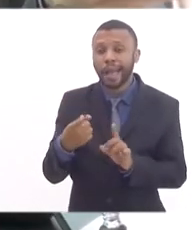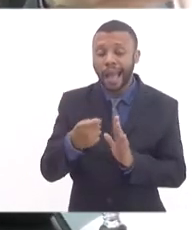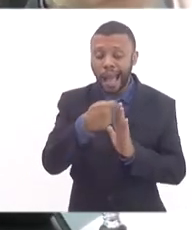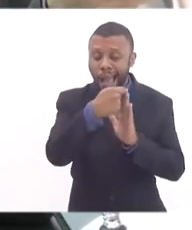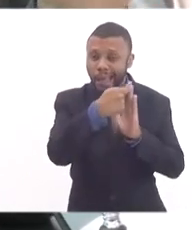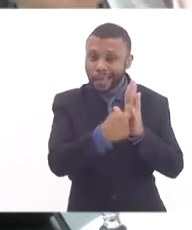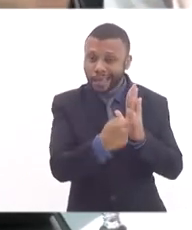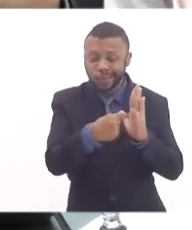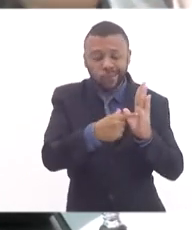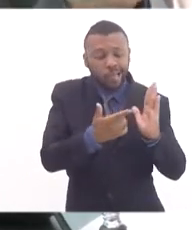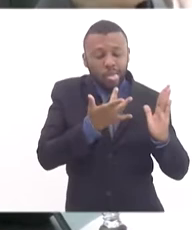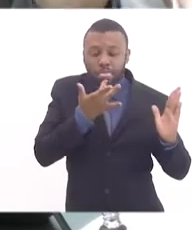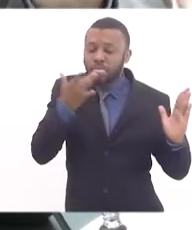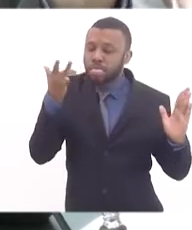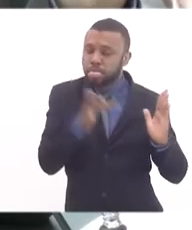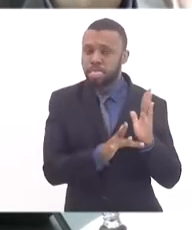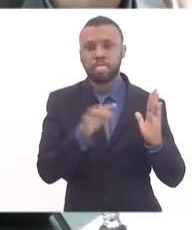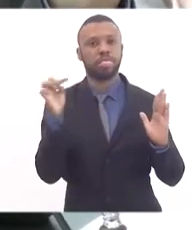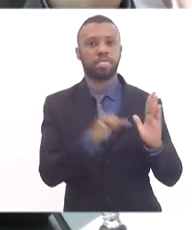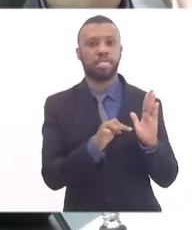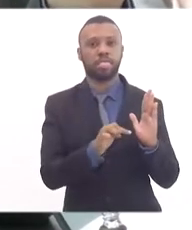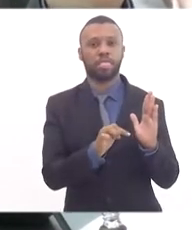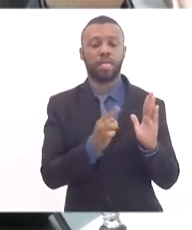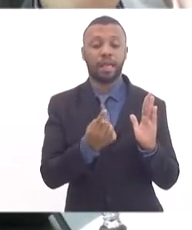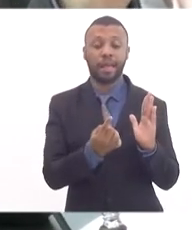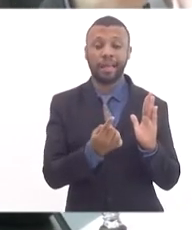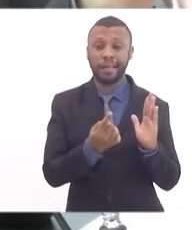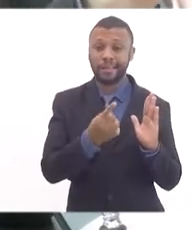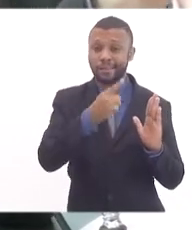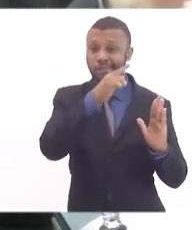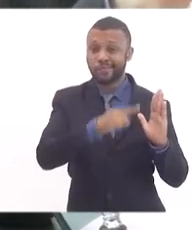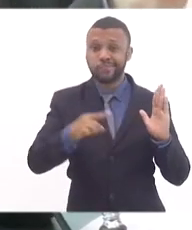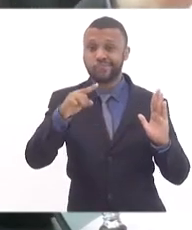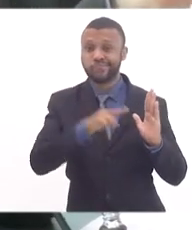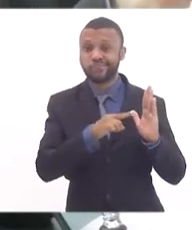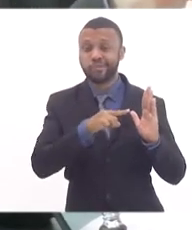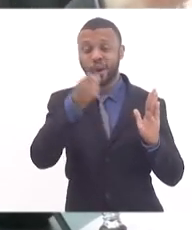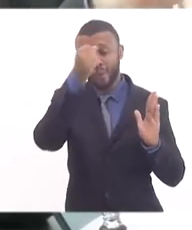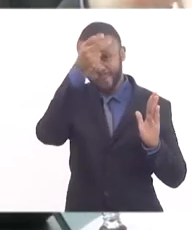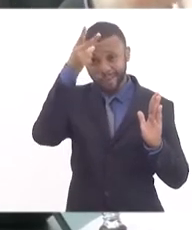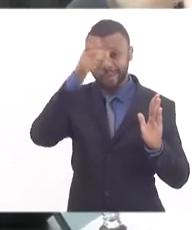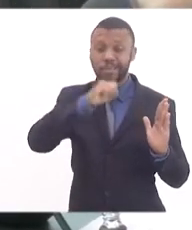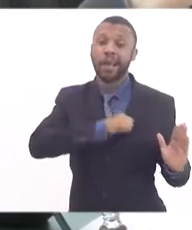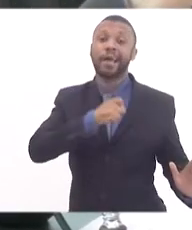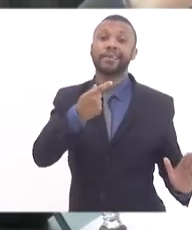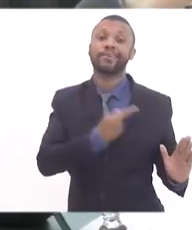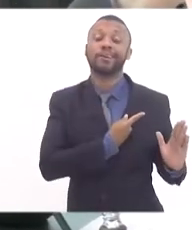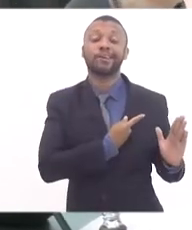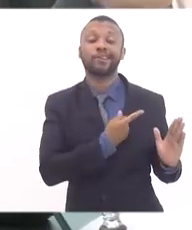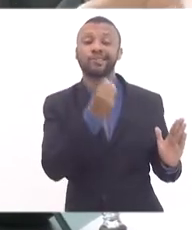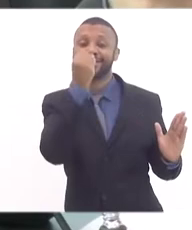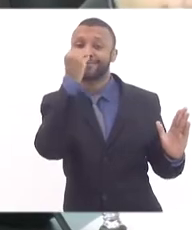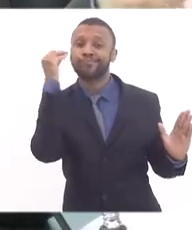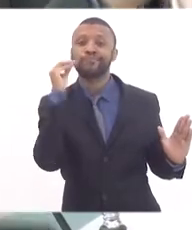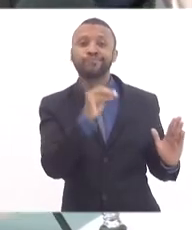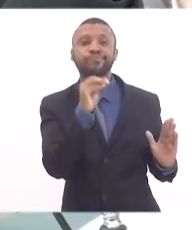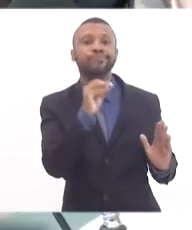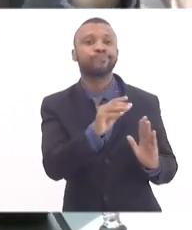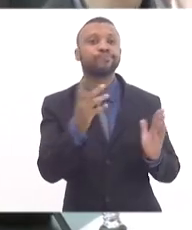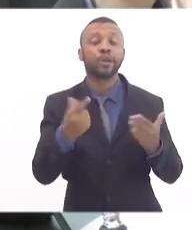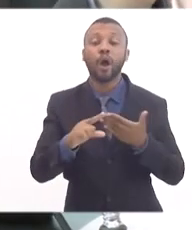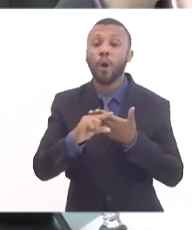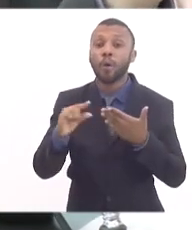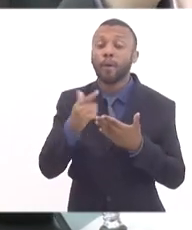abominável porque ela já excluiu na preliminar o município de São Gonçalo agora o Google